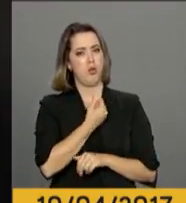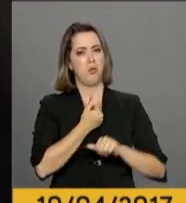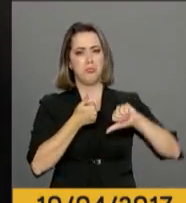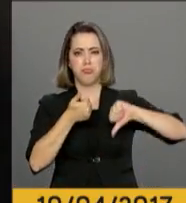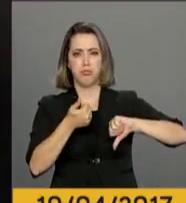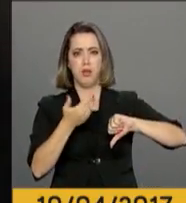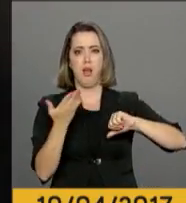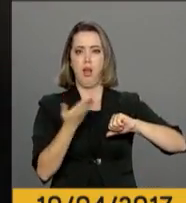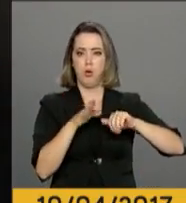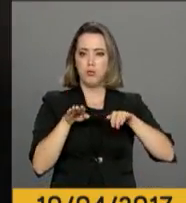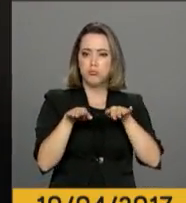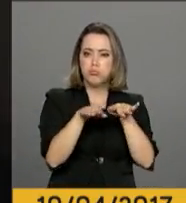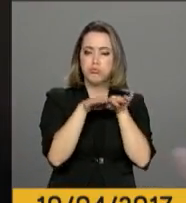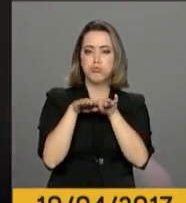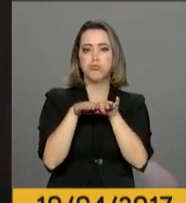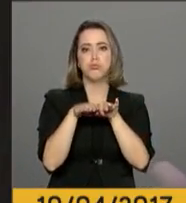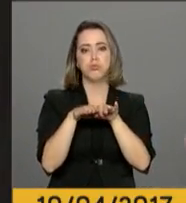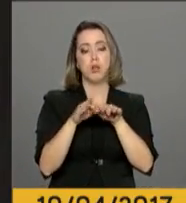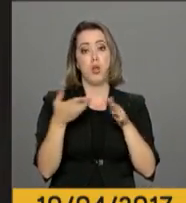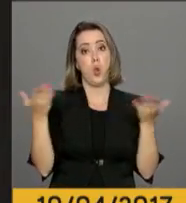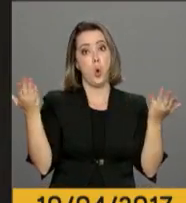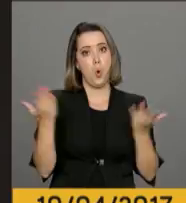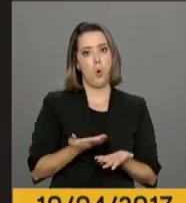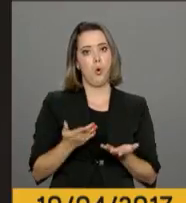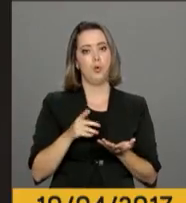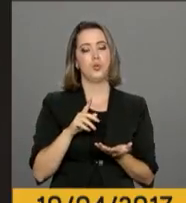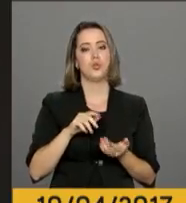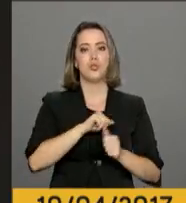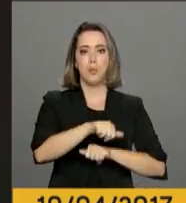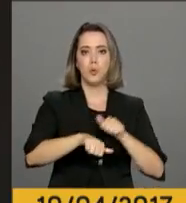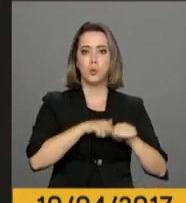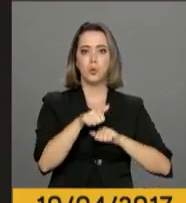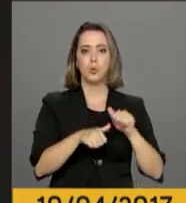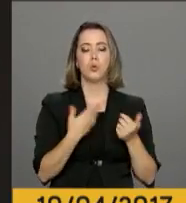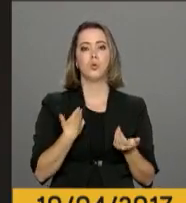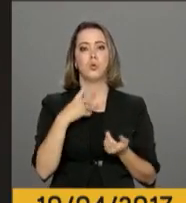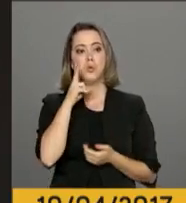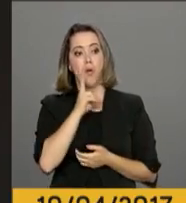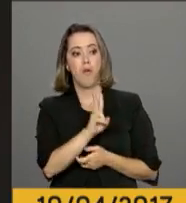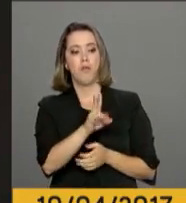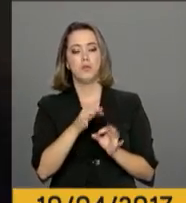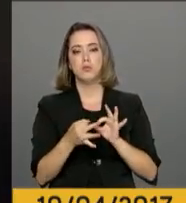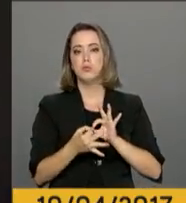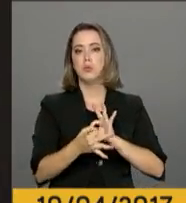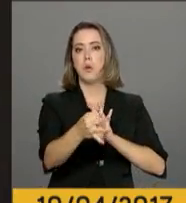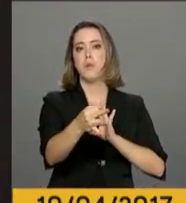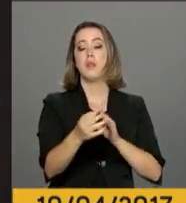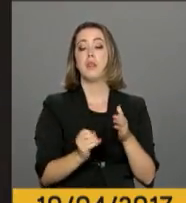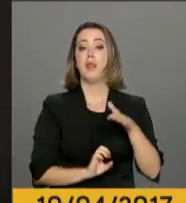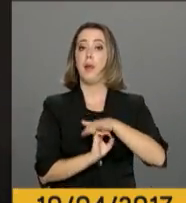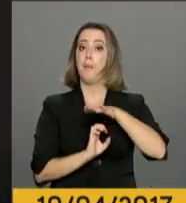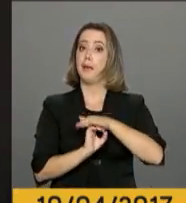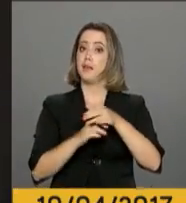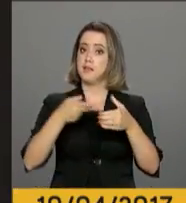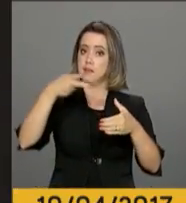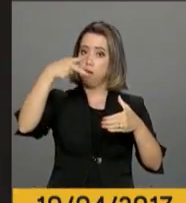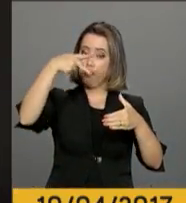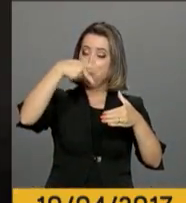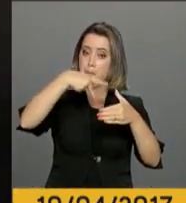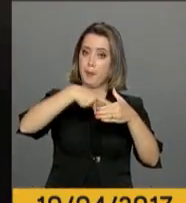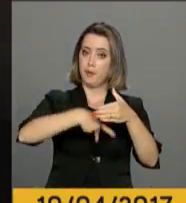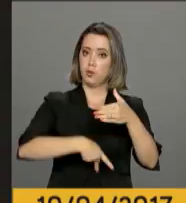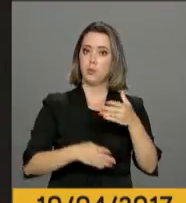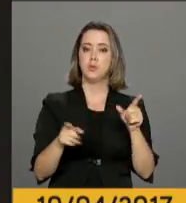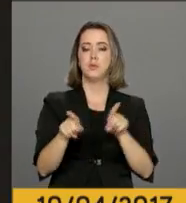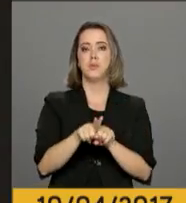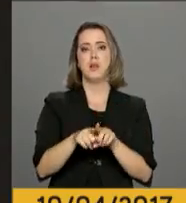patamar estável. E hoje, exatamente hoje, alterou a avaliação de longo prazo da Petrobras. Elevou de B2